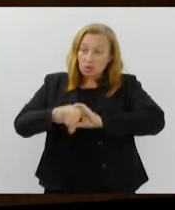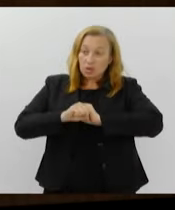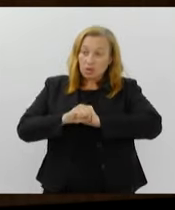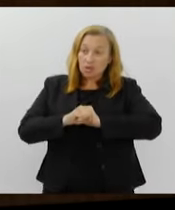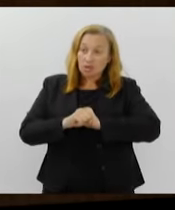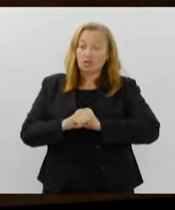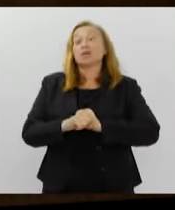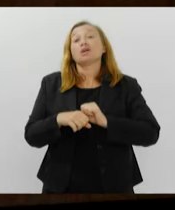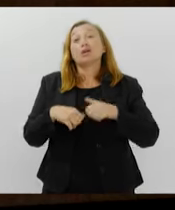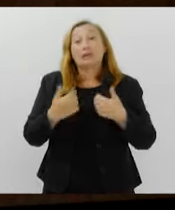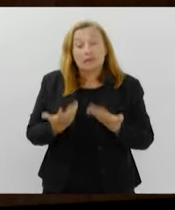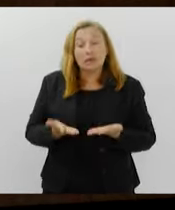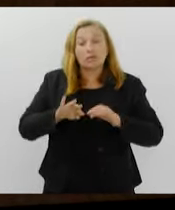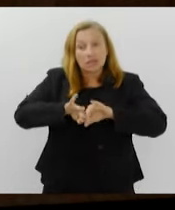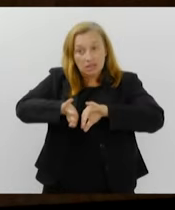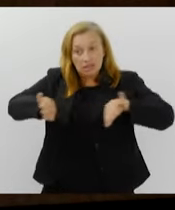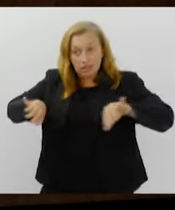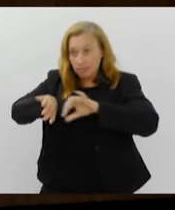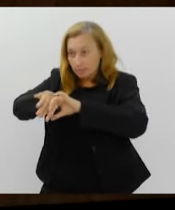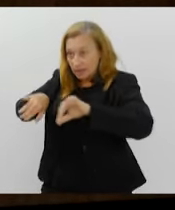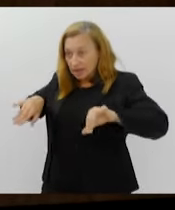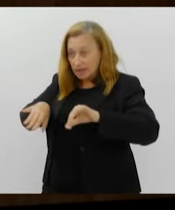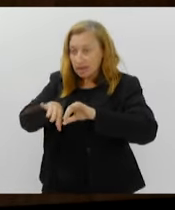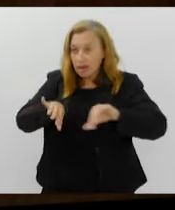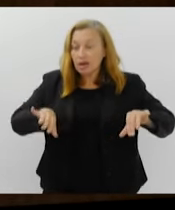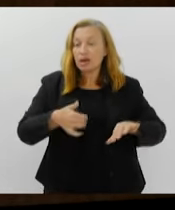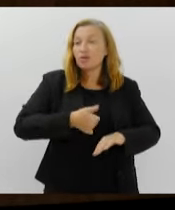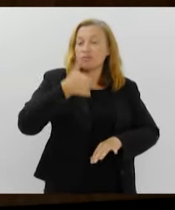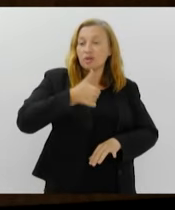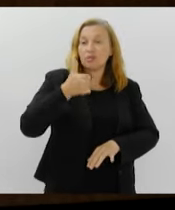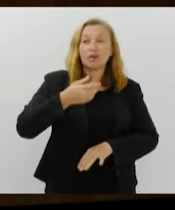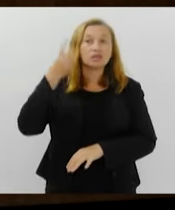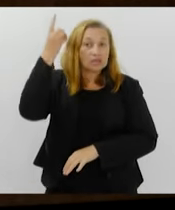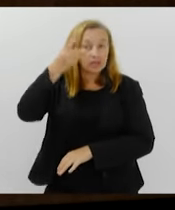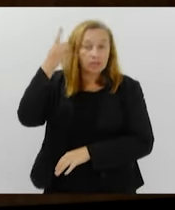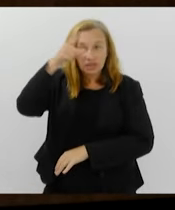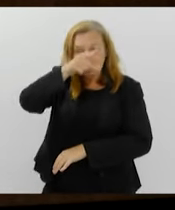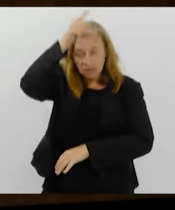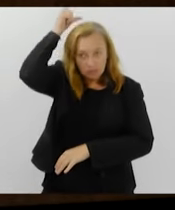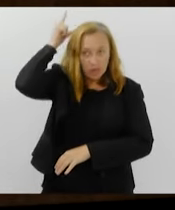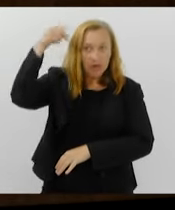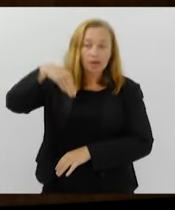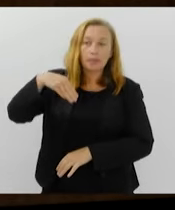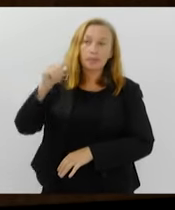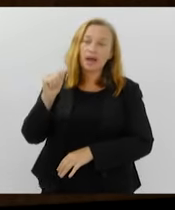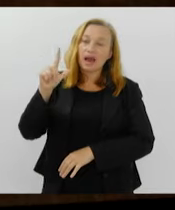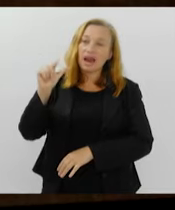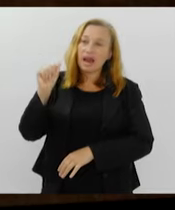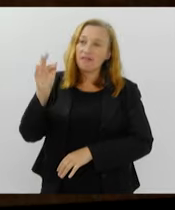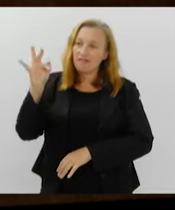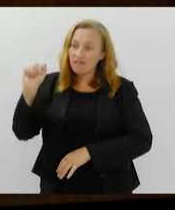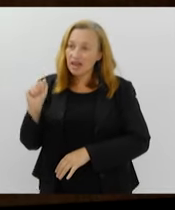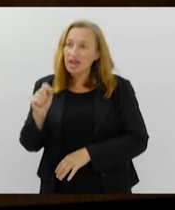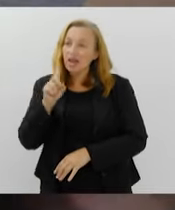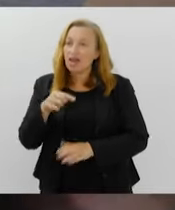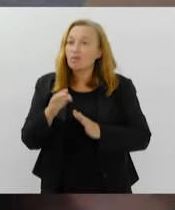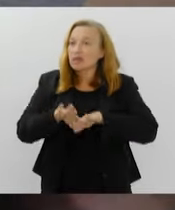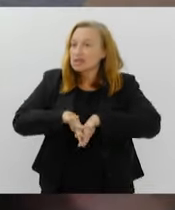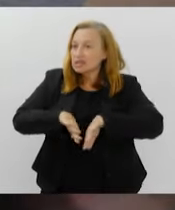separar então o primeiro passo Deputado malafai e deputado Lu Paulo é uma separação muito